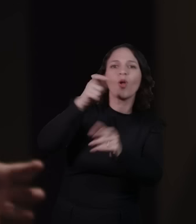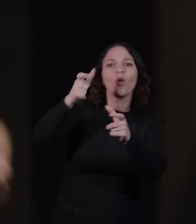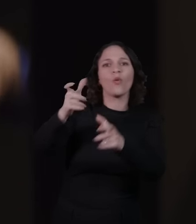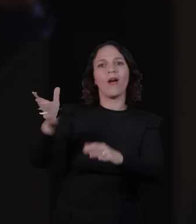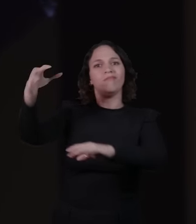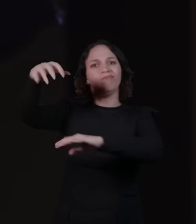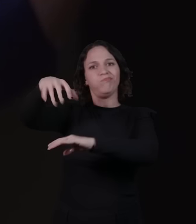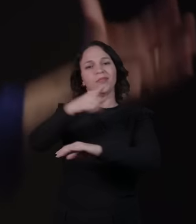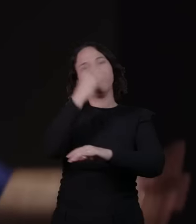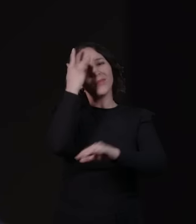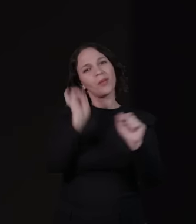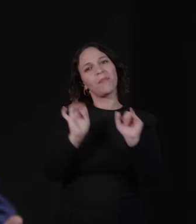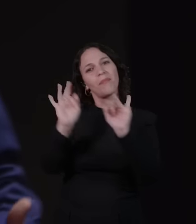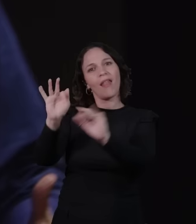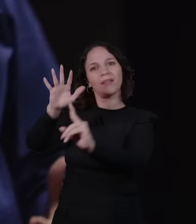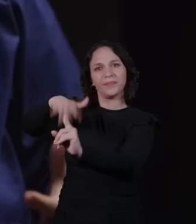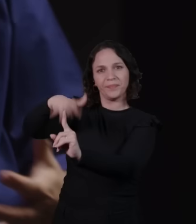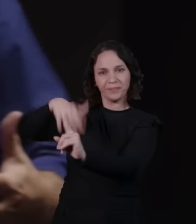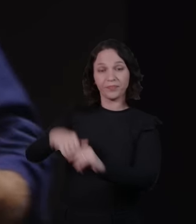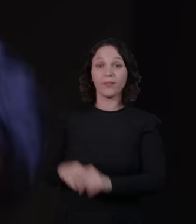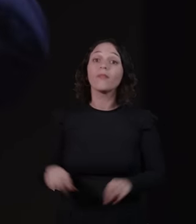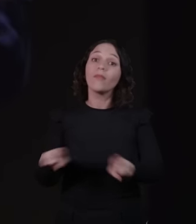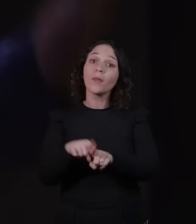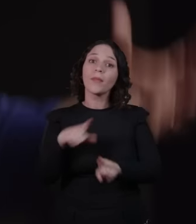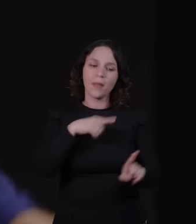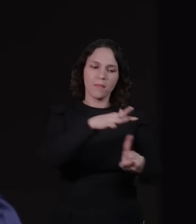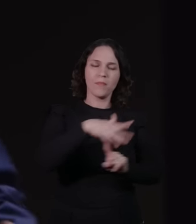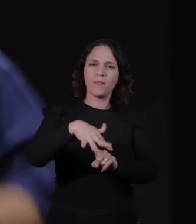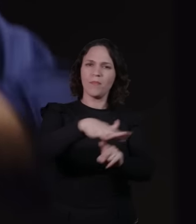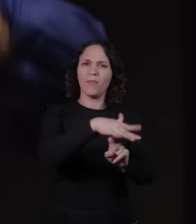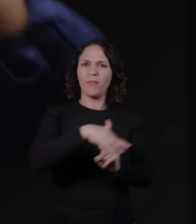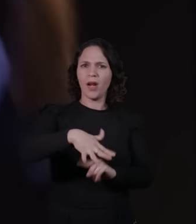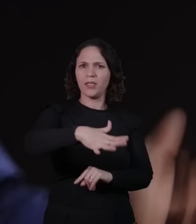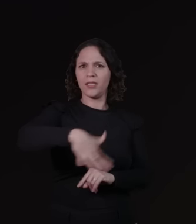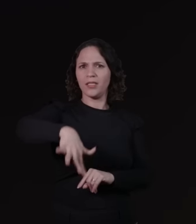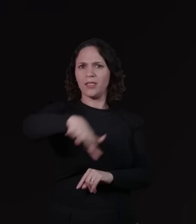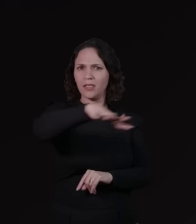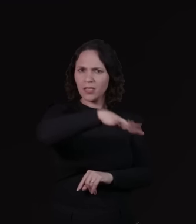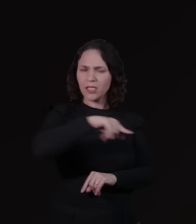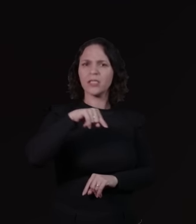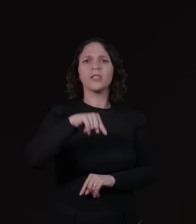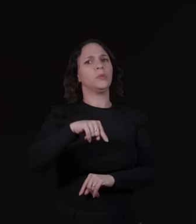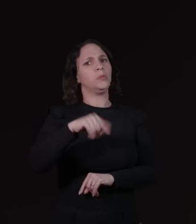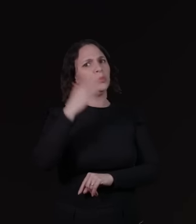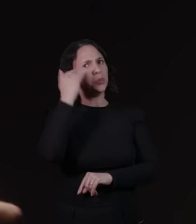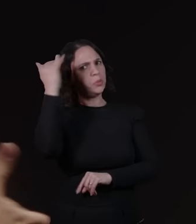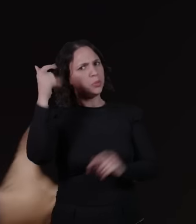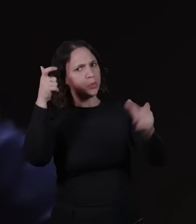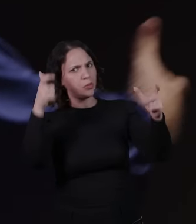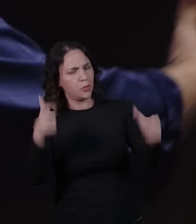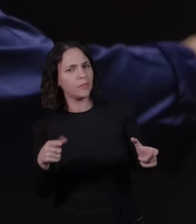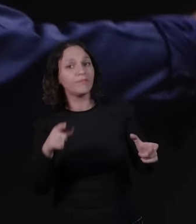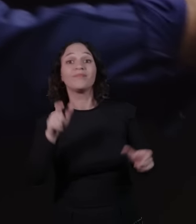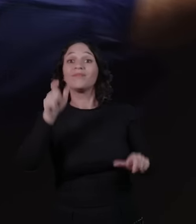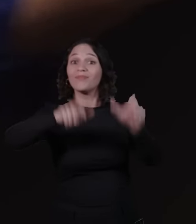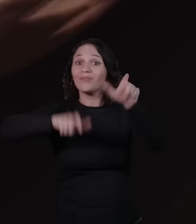uma praça pública que era muito pujante, muito florescente, onde as